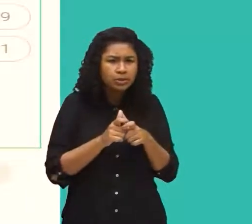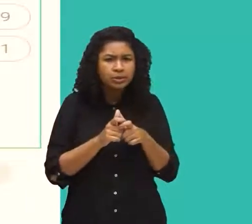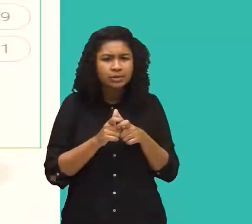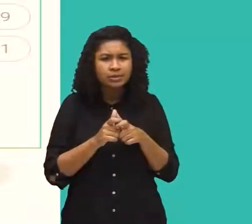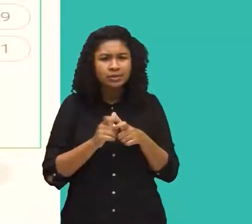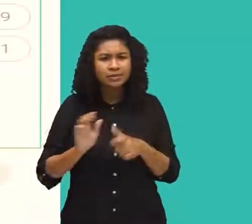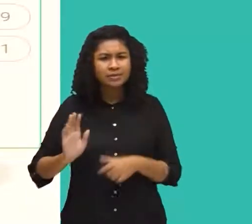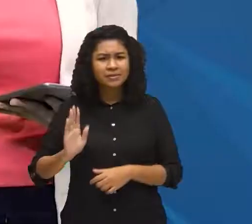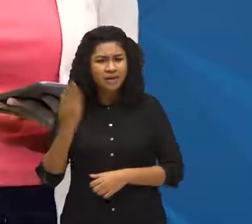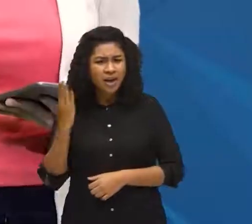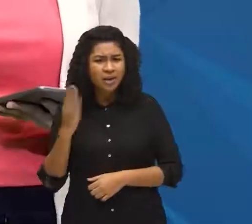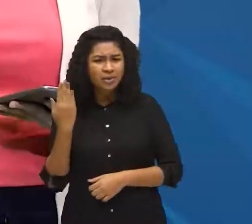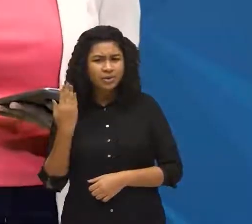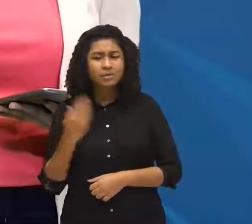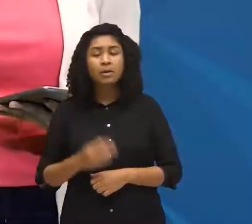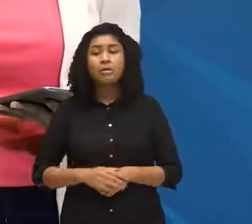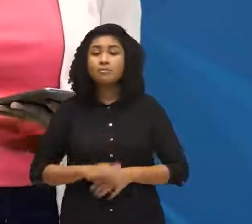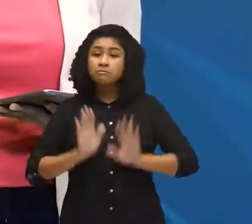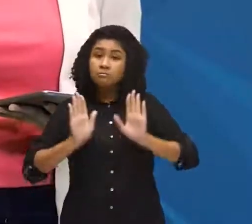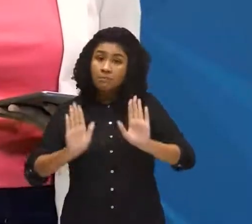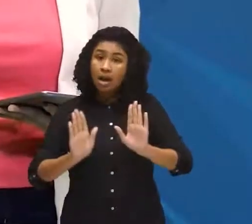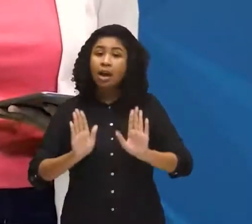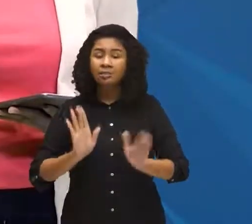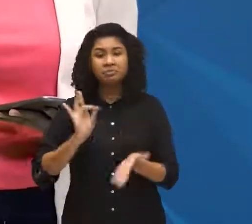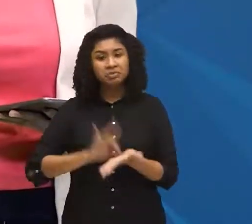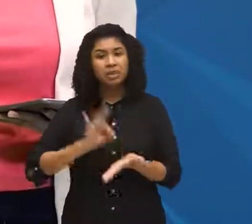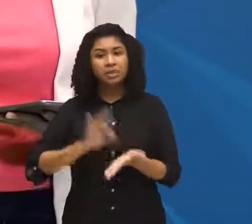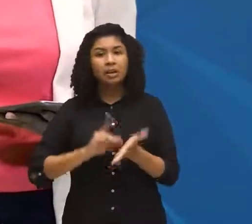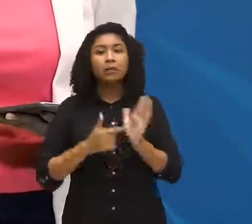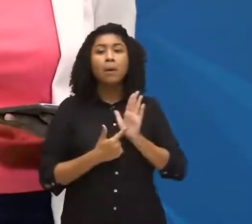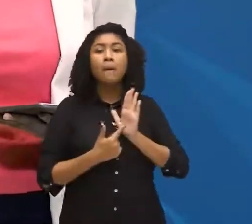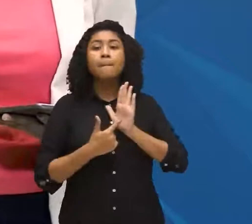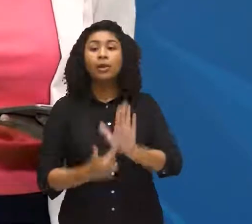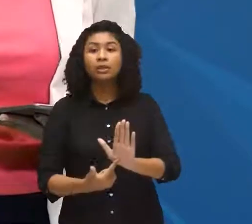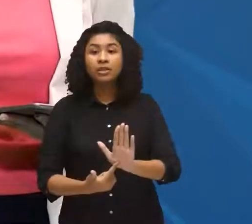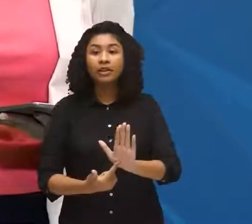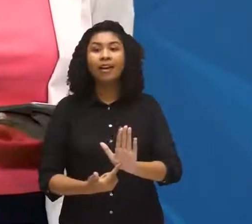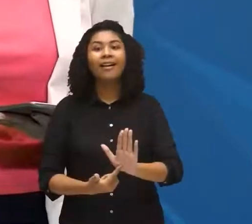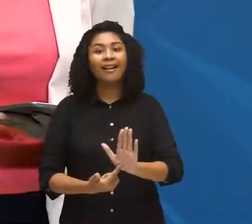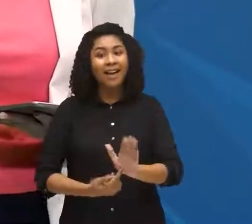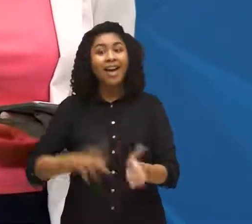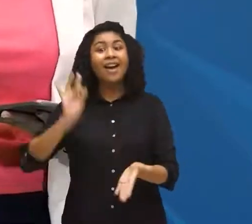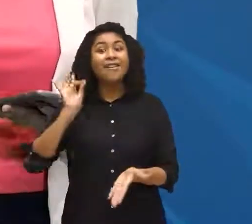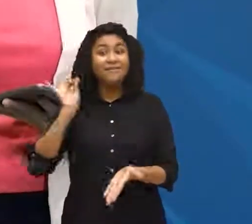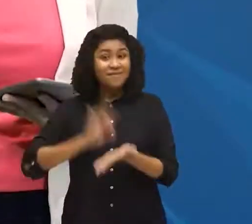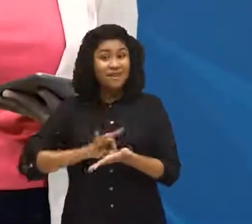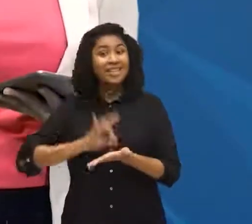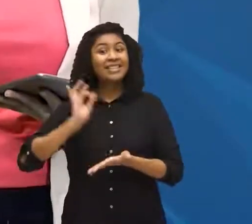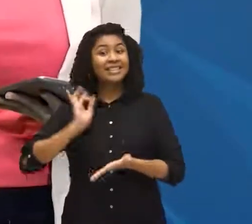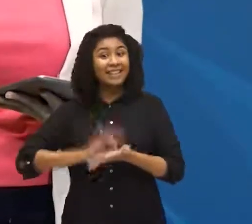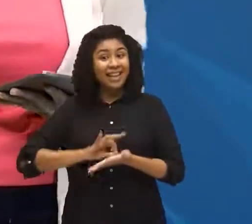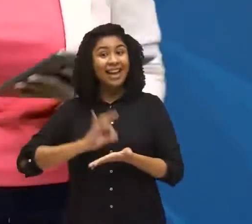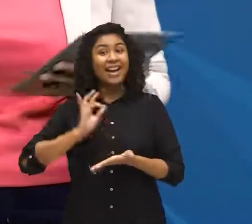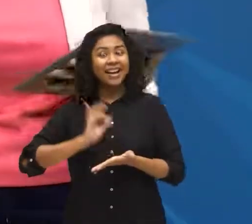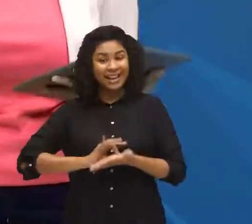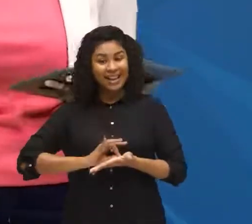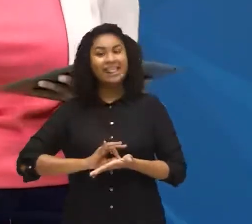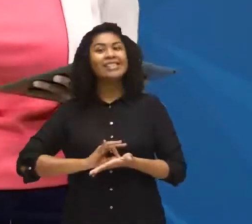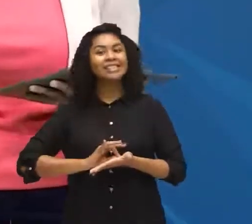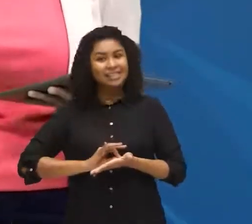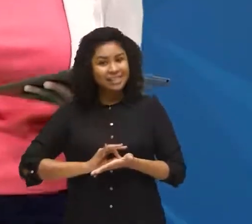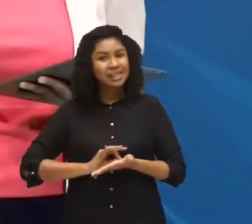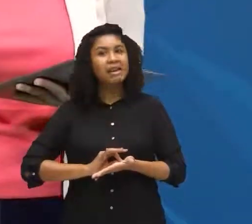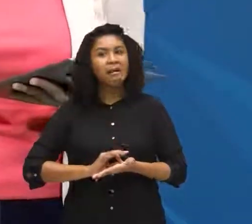né, gente? Mas trago aqui para vocês o gabarito, é verdade. Olha só, né? Nem tudo